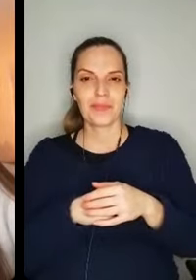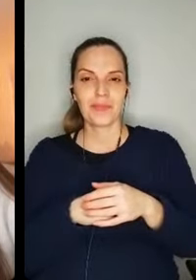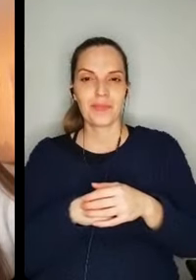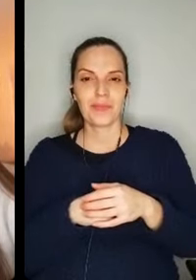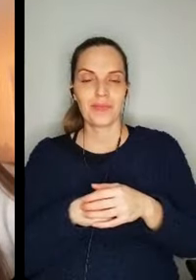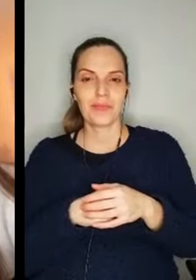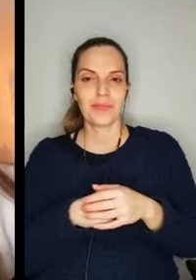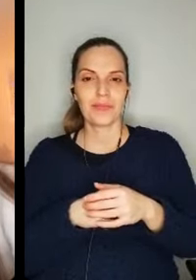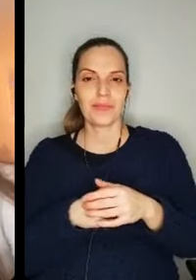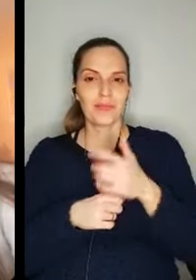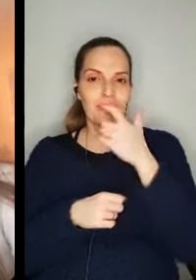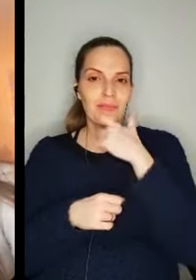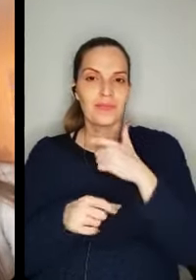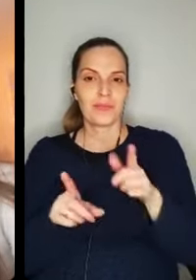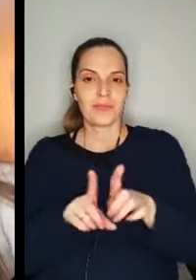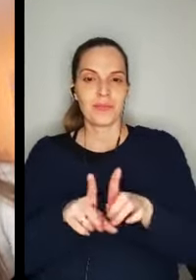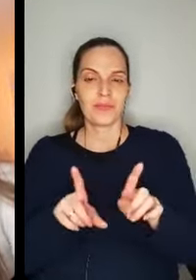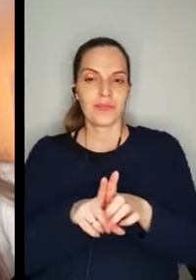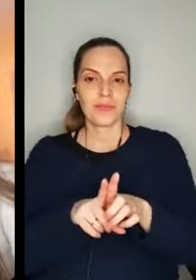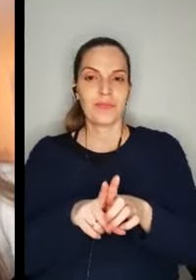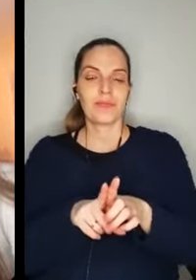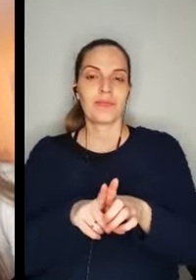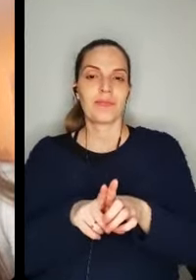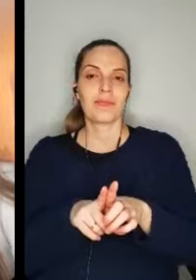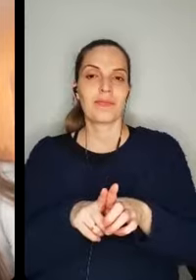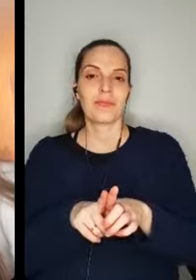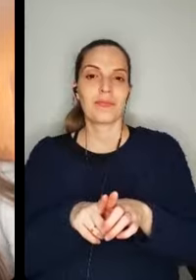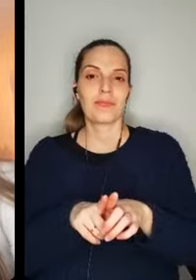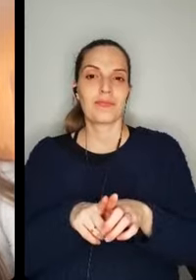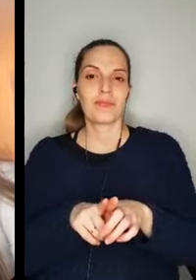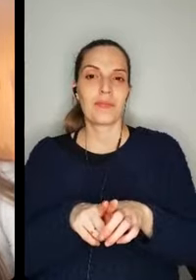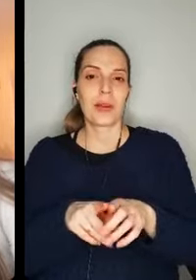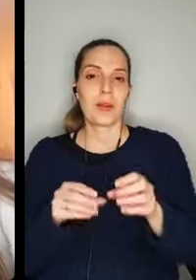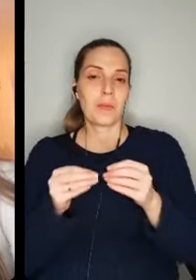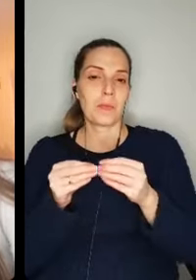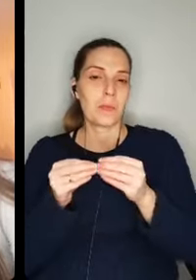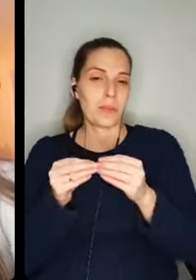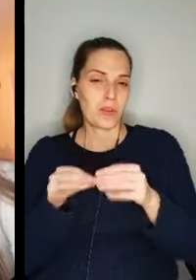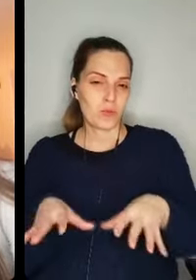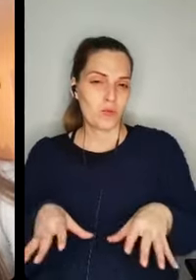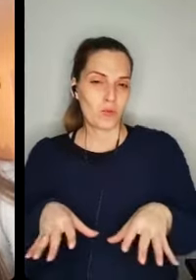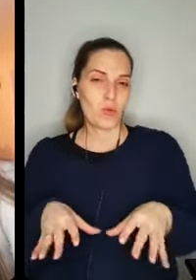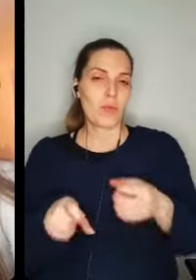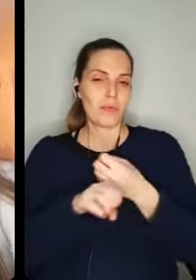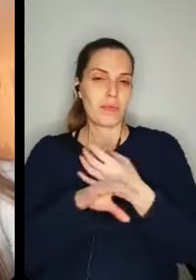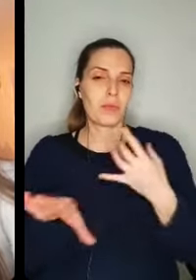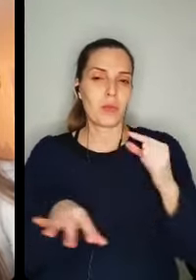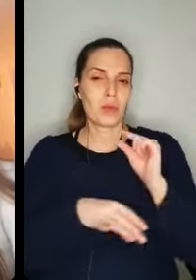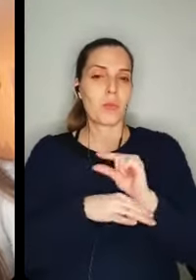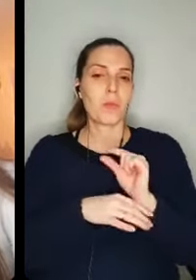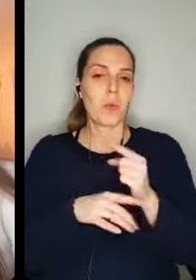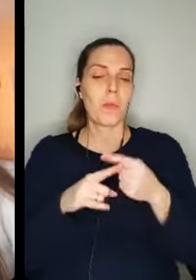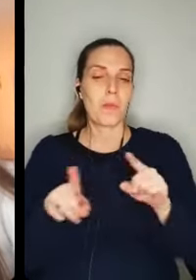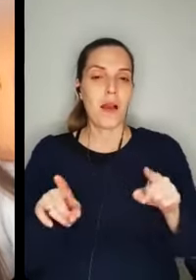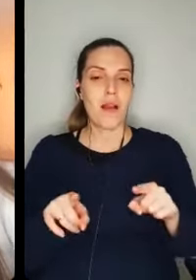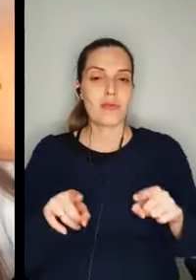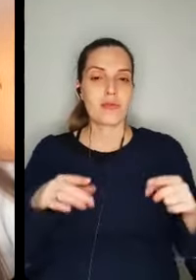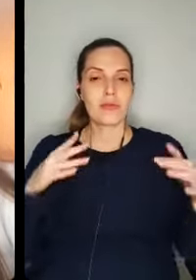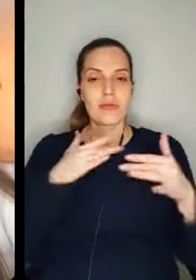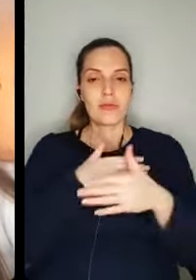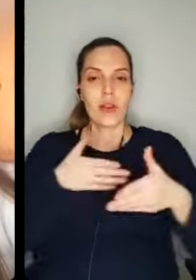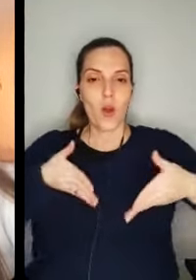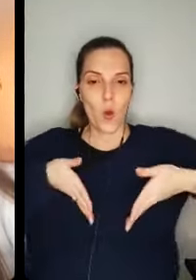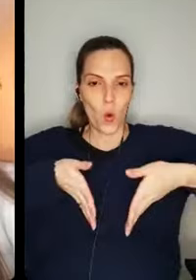também outra coisa que o EAD certamente prejudicou, assim, que sempre tem essa troca nos corredores, assim, da universidade, né? As turmas têm aulas, tipo, em salas bem